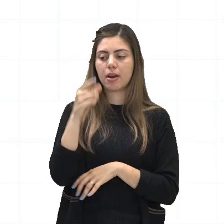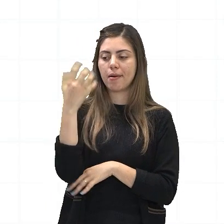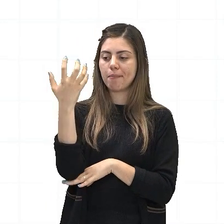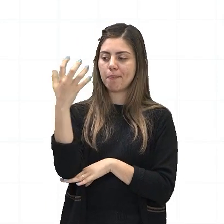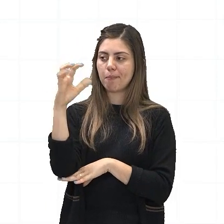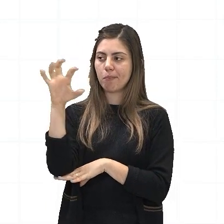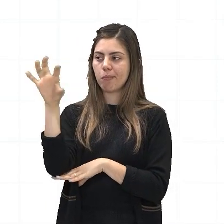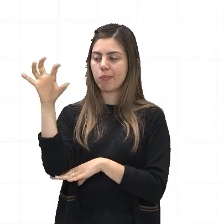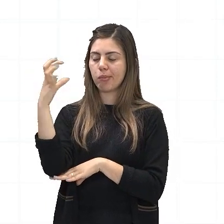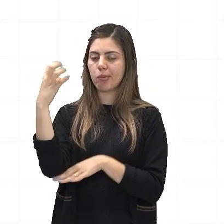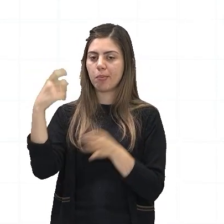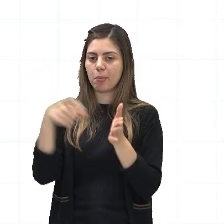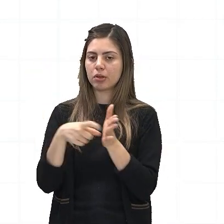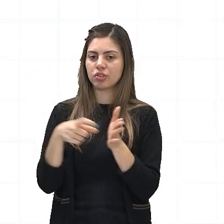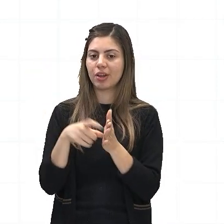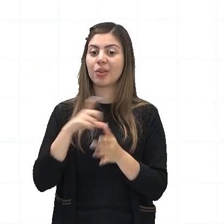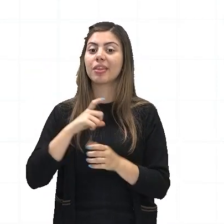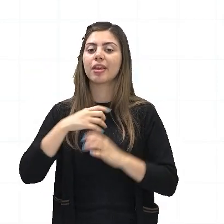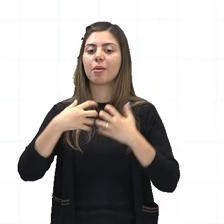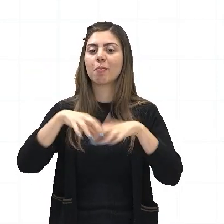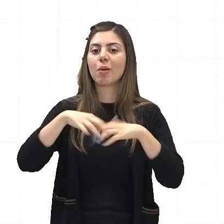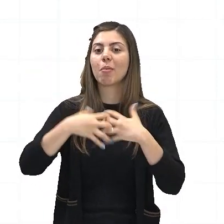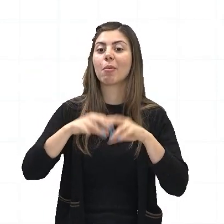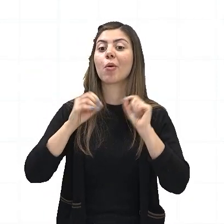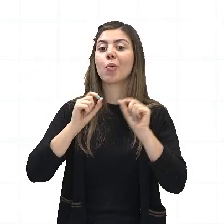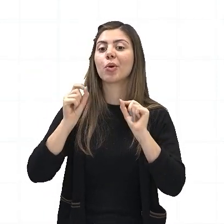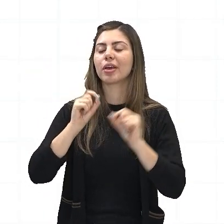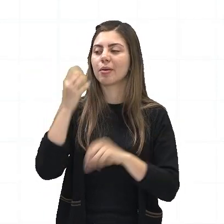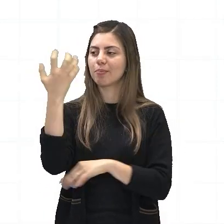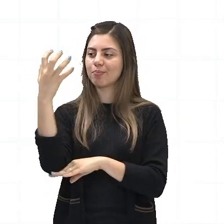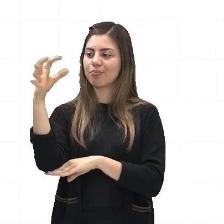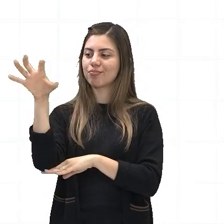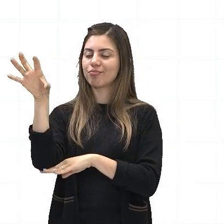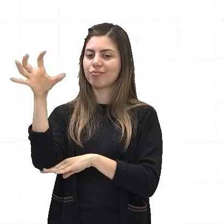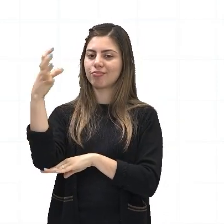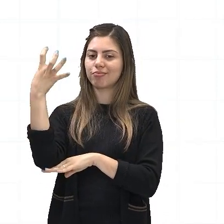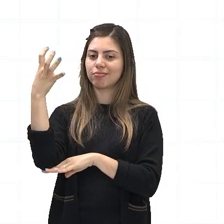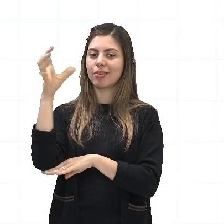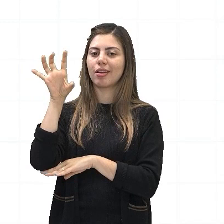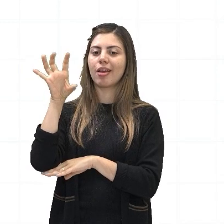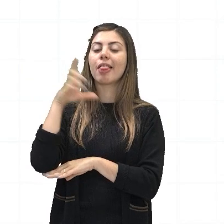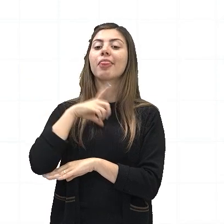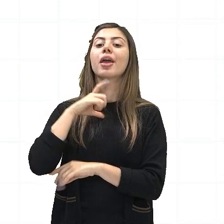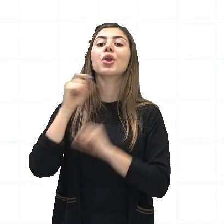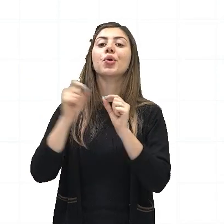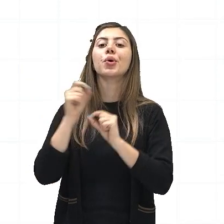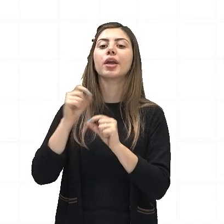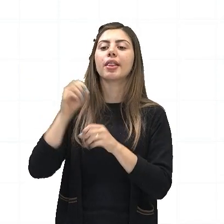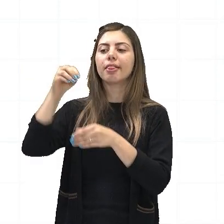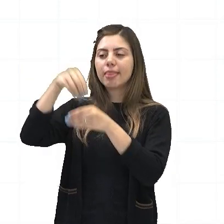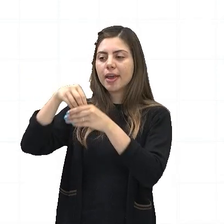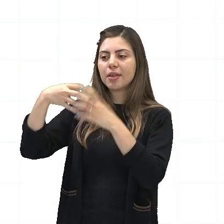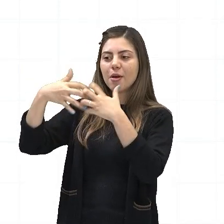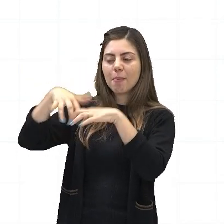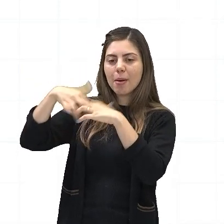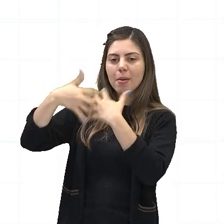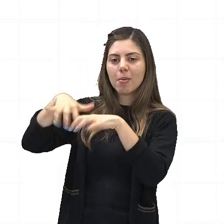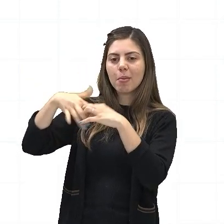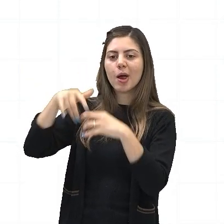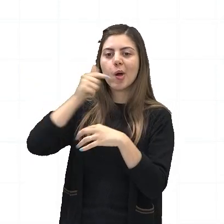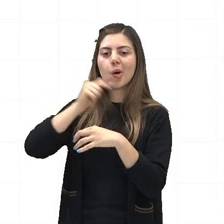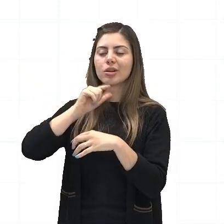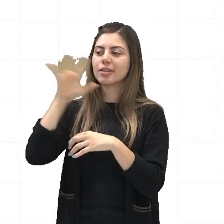tomada, ele vai mexer essas hélices, né? Vai movimentar. E ele tem um motorzinho ali que ele vai ficar girando, que é justamente para girar